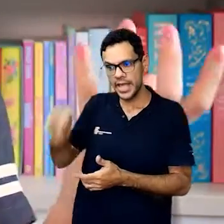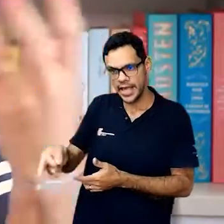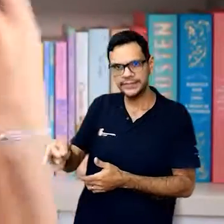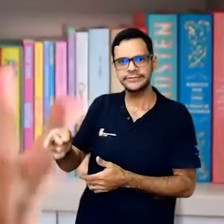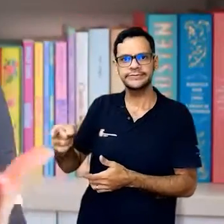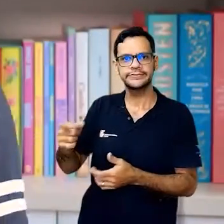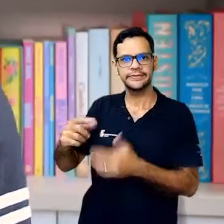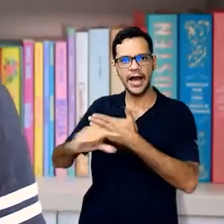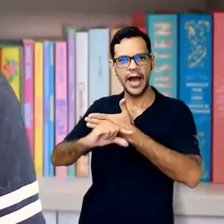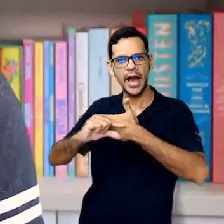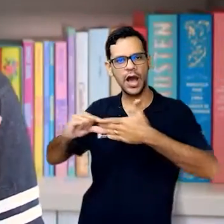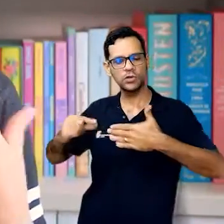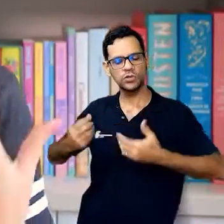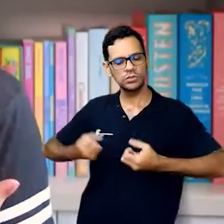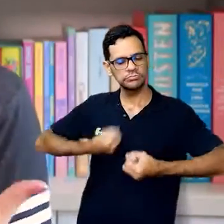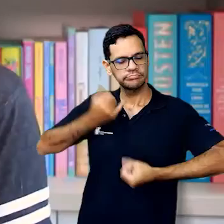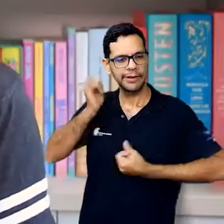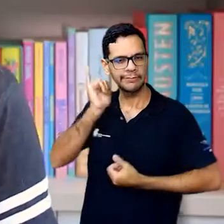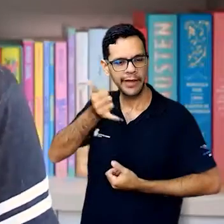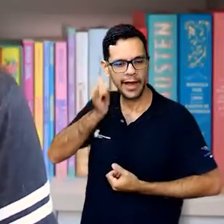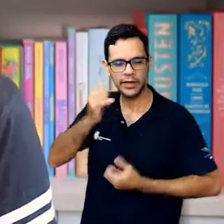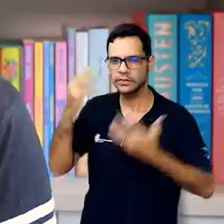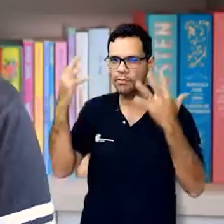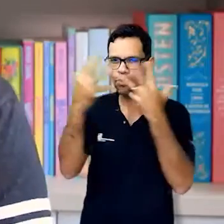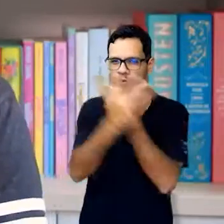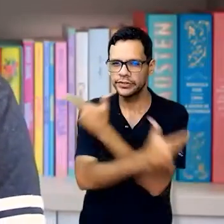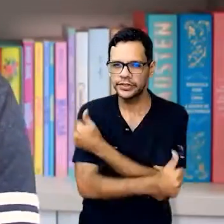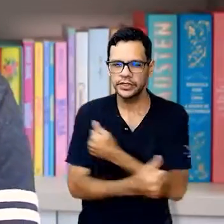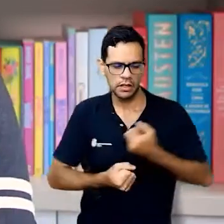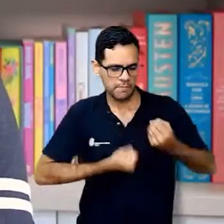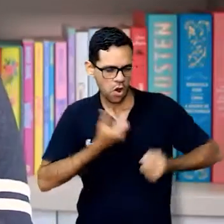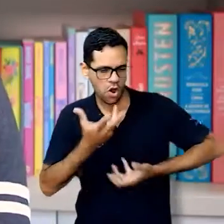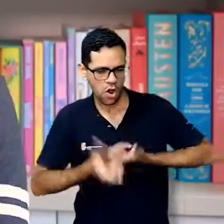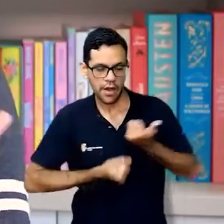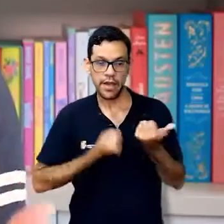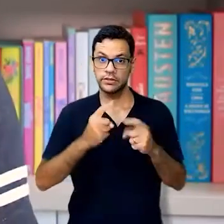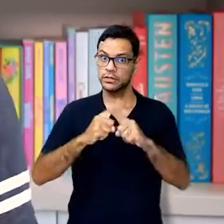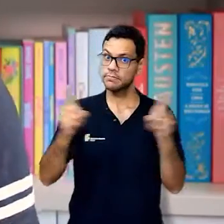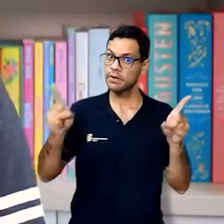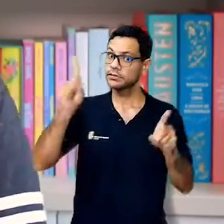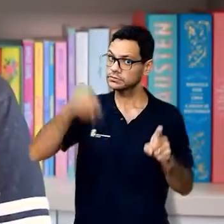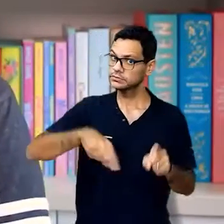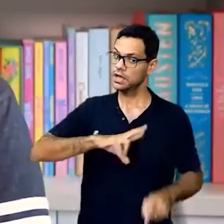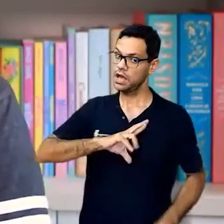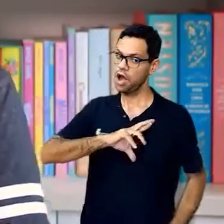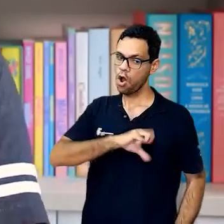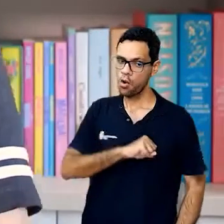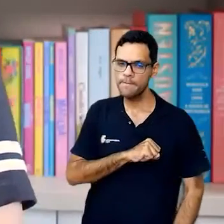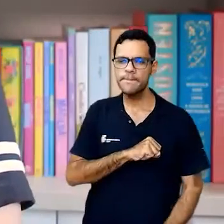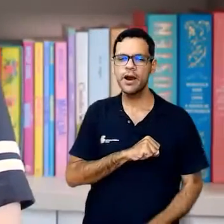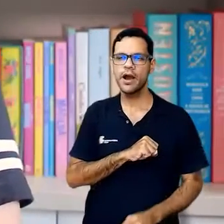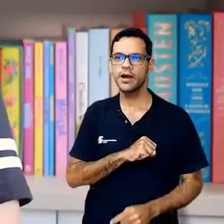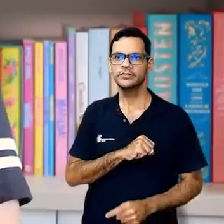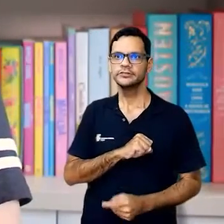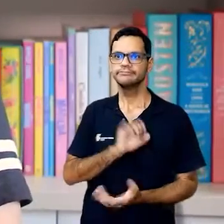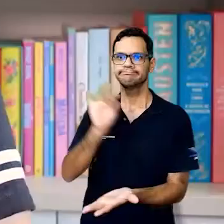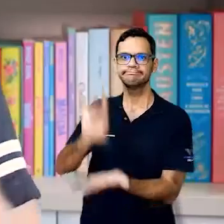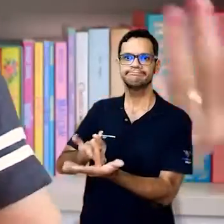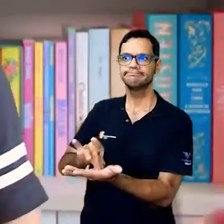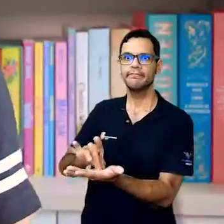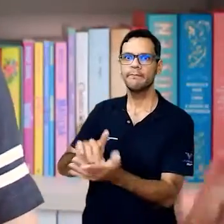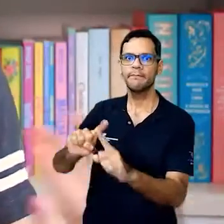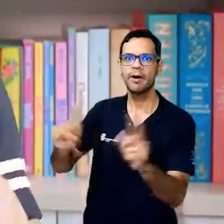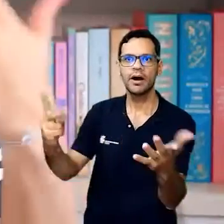o autor, você sente, né, que o autor tá narrando de uma maneira bonita também, sabe, de uma maneira assim poética e tal. Então é um romance meio